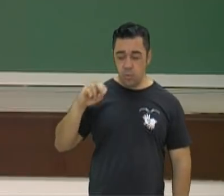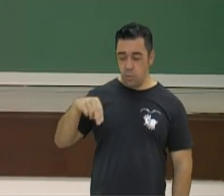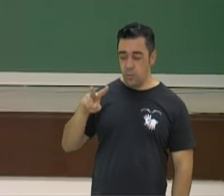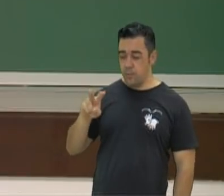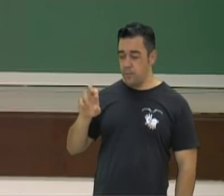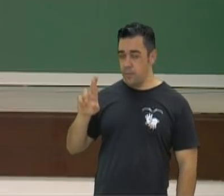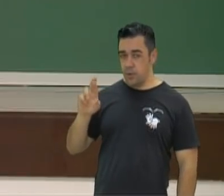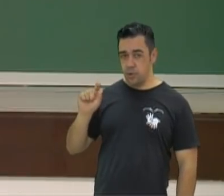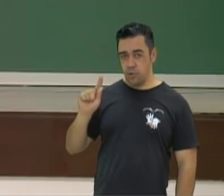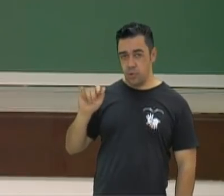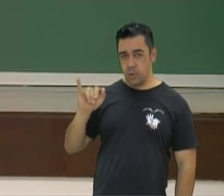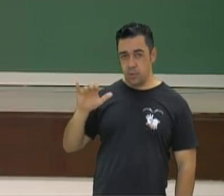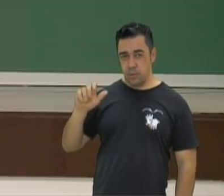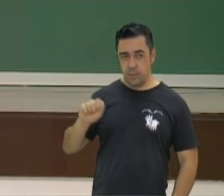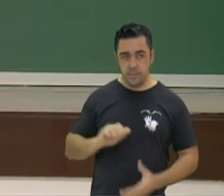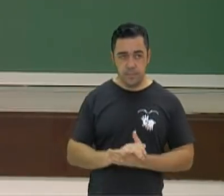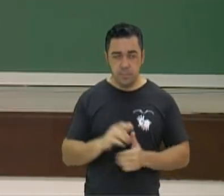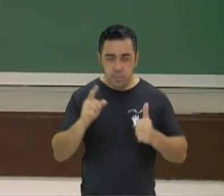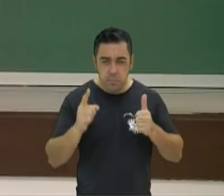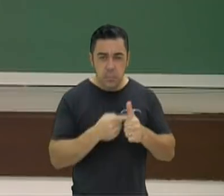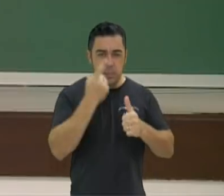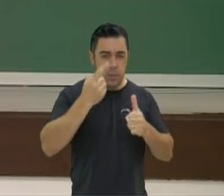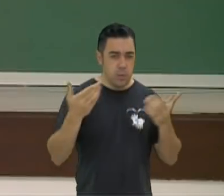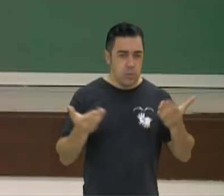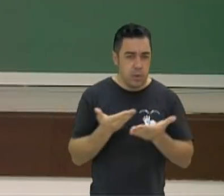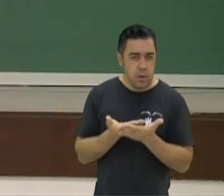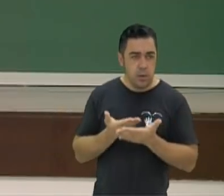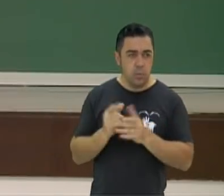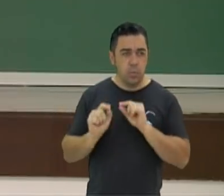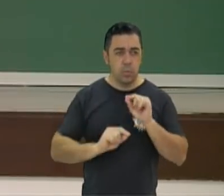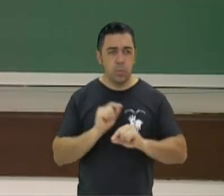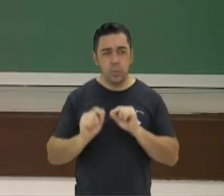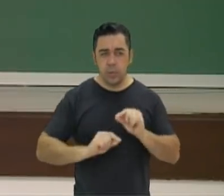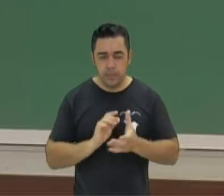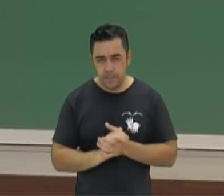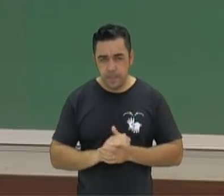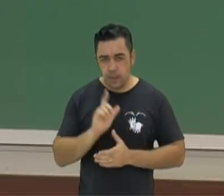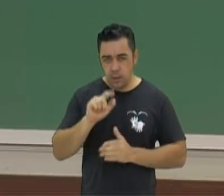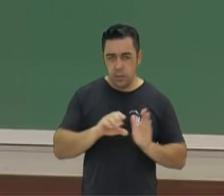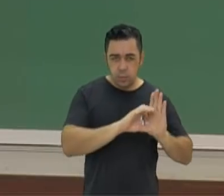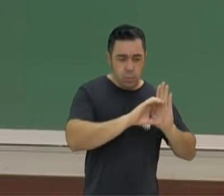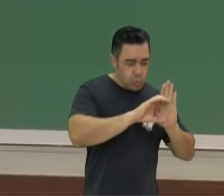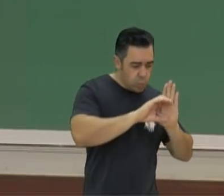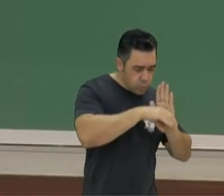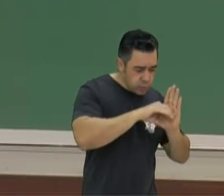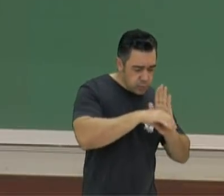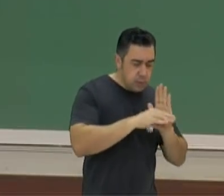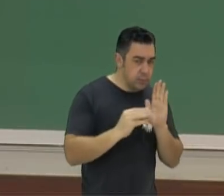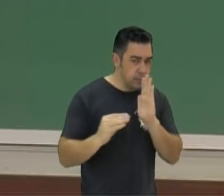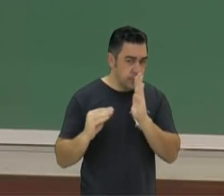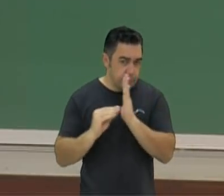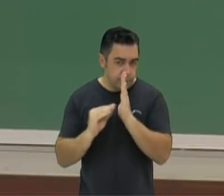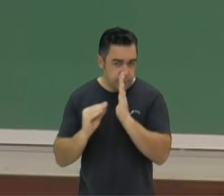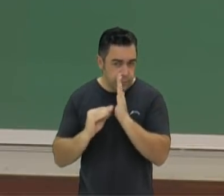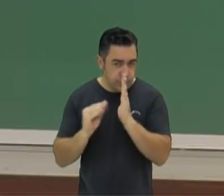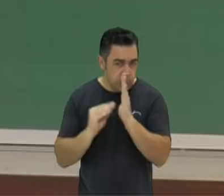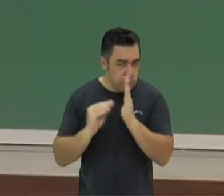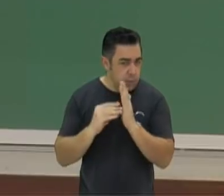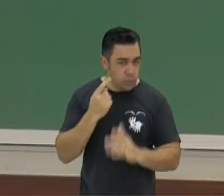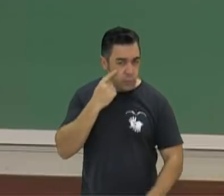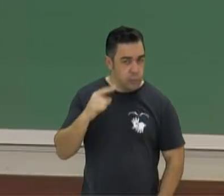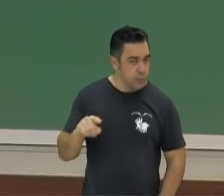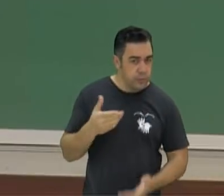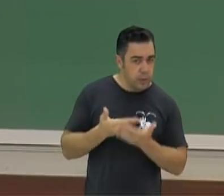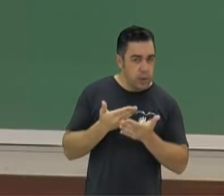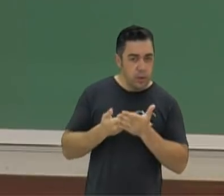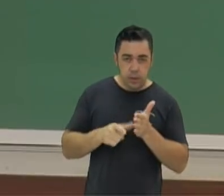importante. Primeira coisa da aula de hoje. A gente vai trabalhar então conceitos que ainda estão faltando, né? Que a gente não viu nas aulas anteriores,